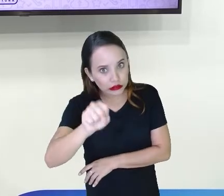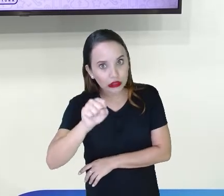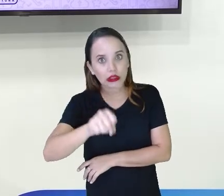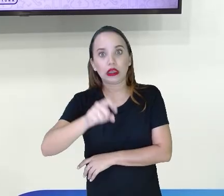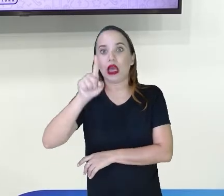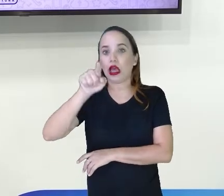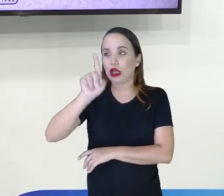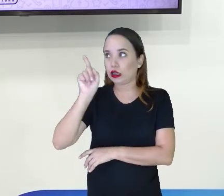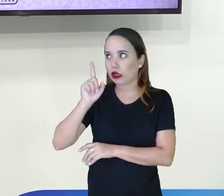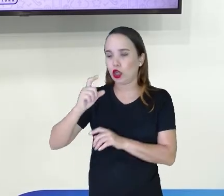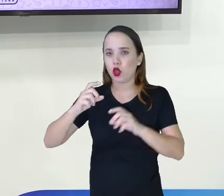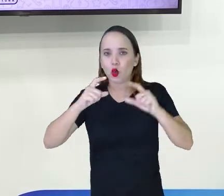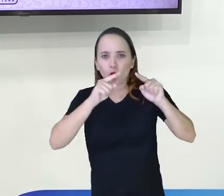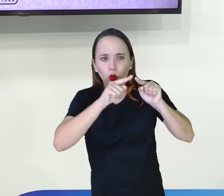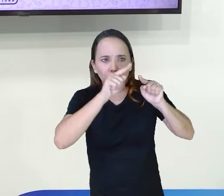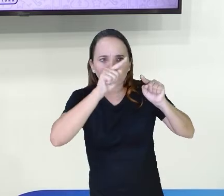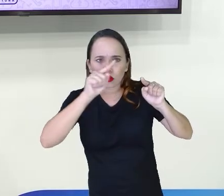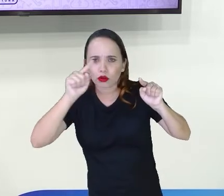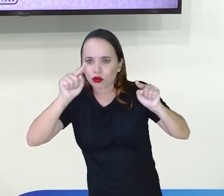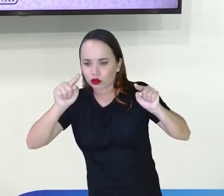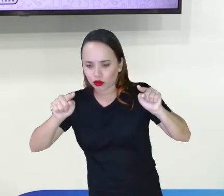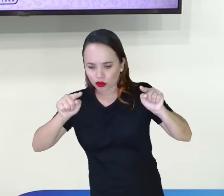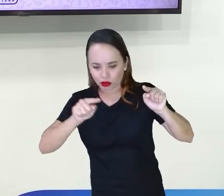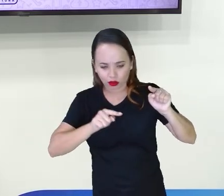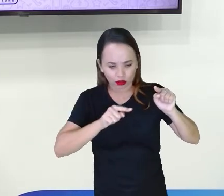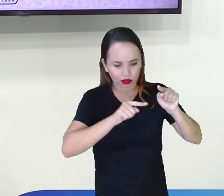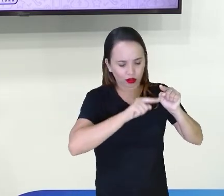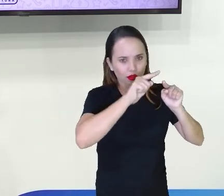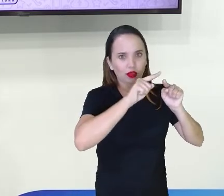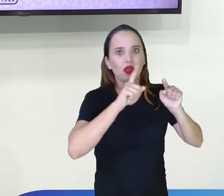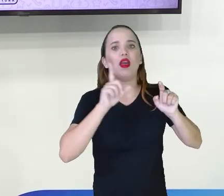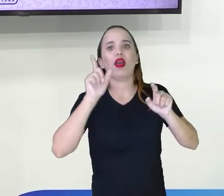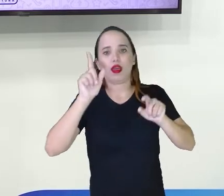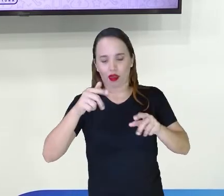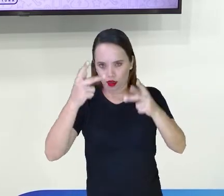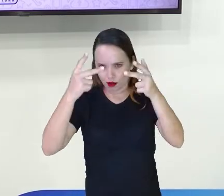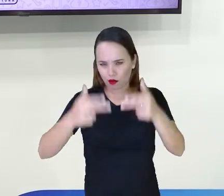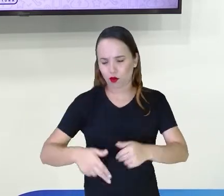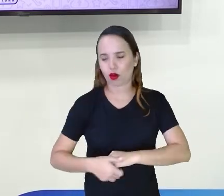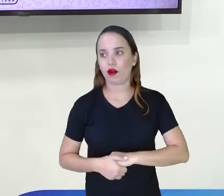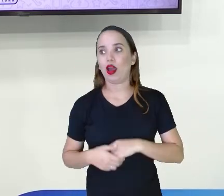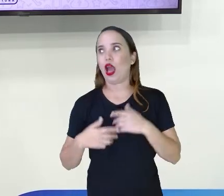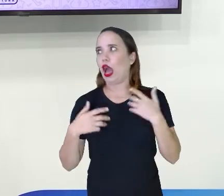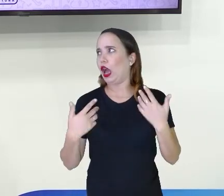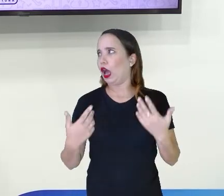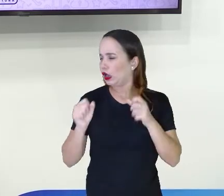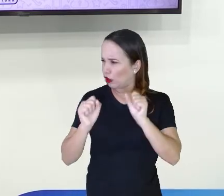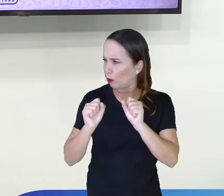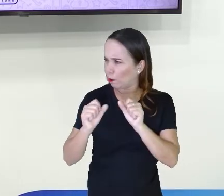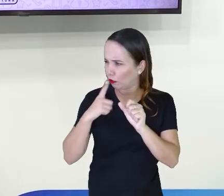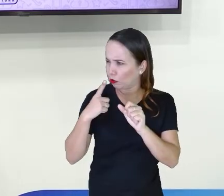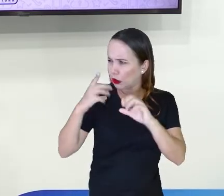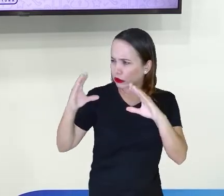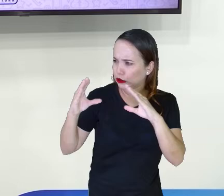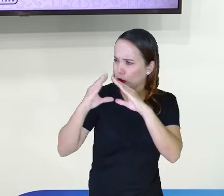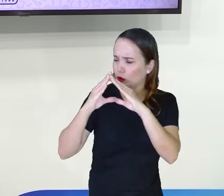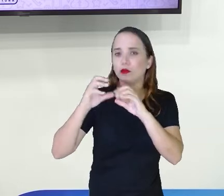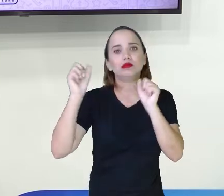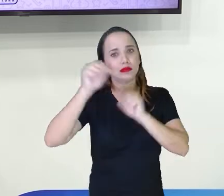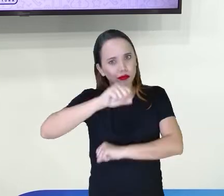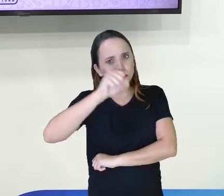é de um hexágono. Oxe, professor, e eu posso formar uma pirâmide com hexágono?